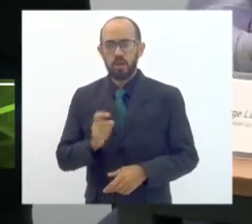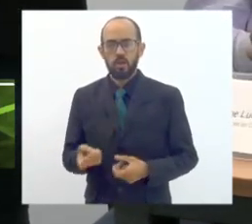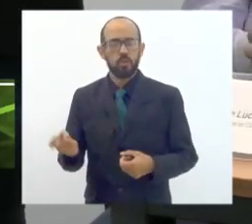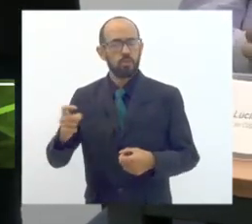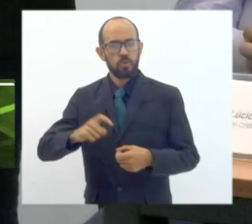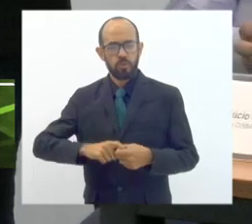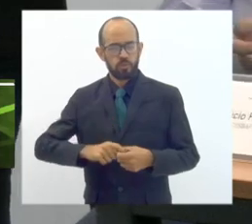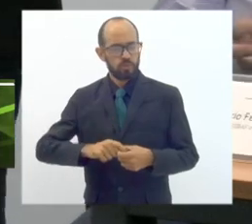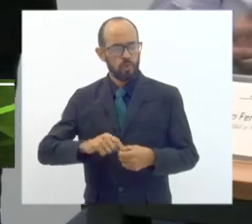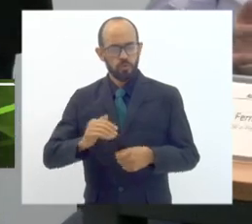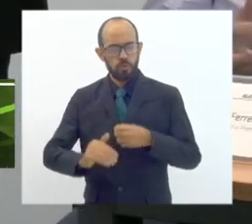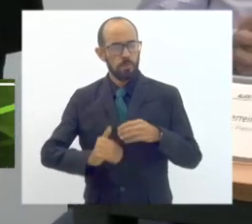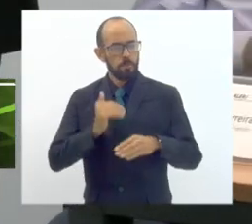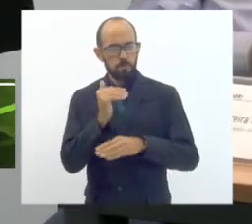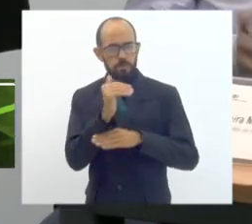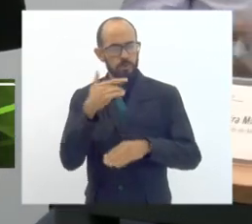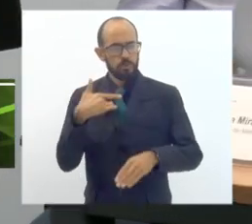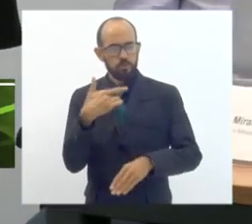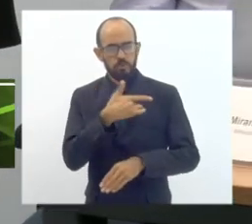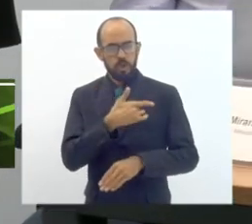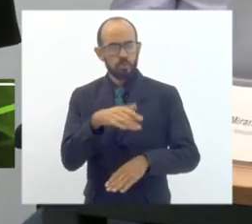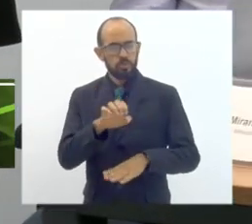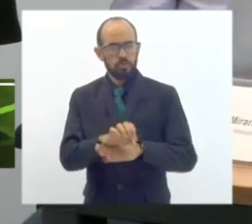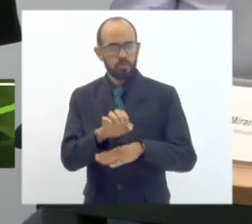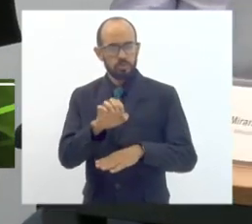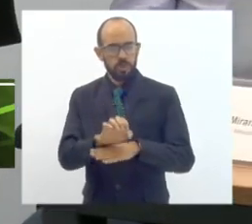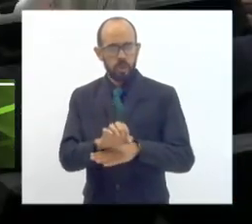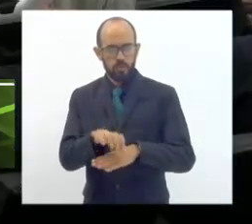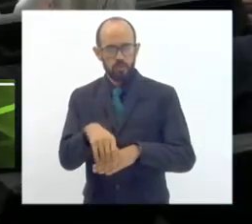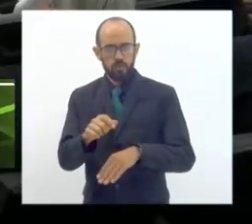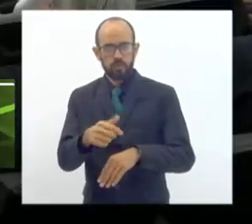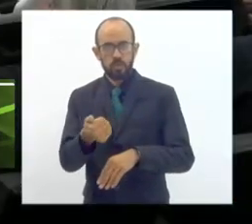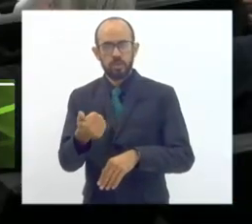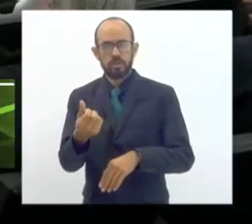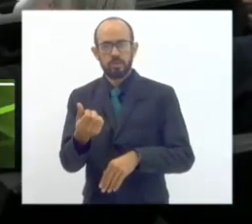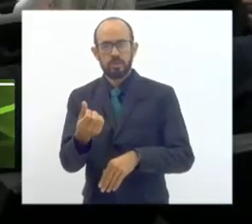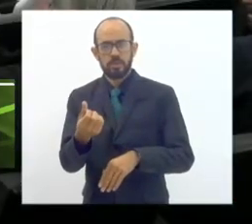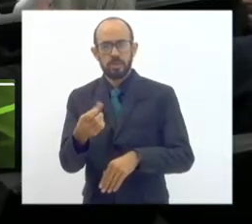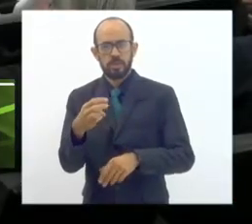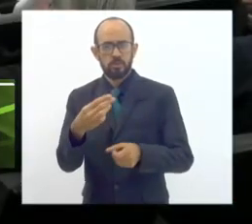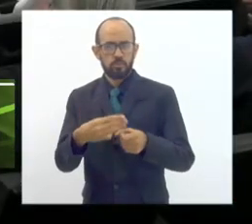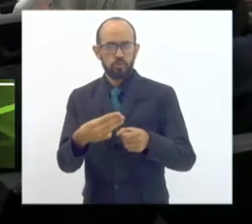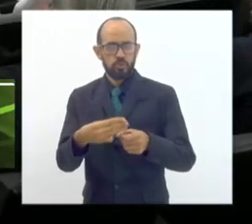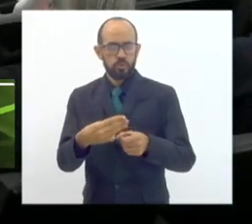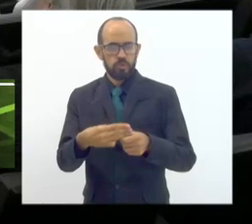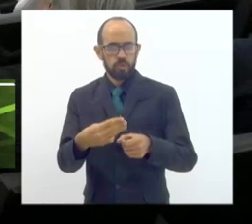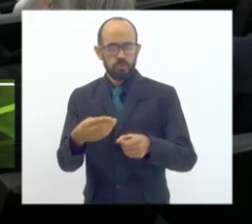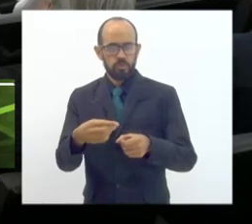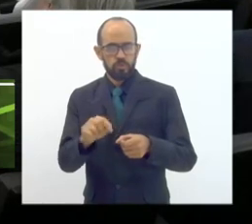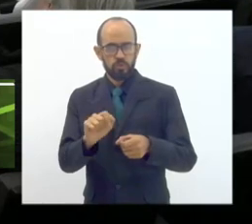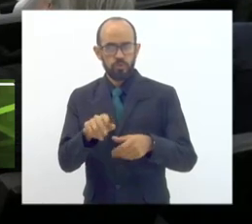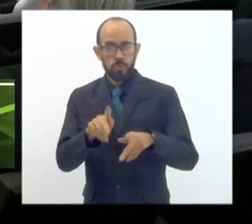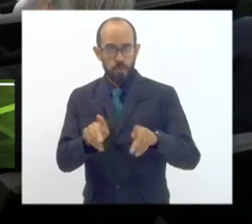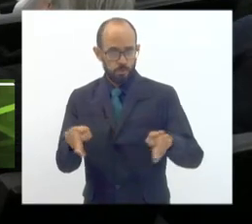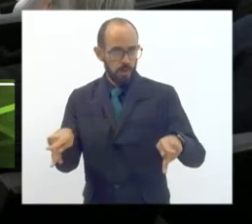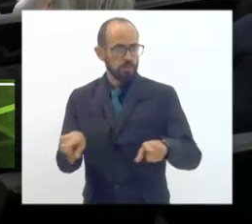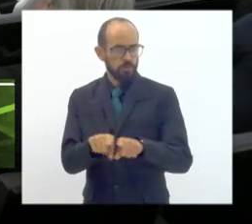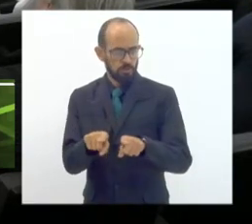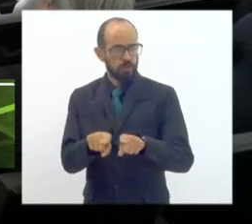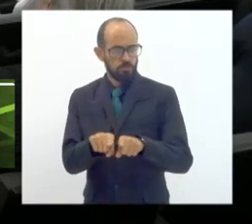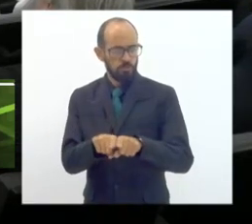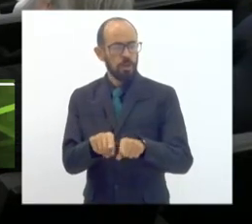consórcio de saúde do Estado. Nós somos 16 municípios, em habitantes. Levanta o dedo,